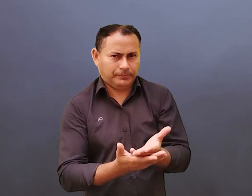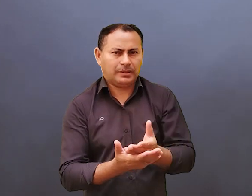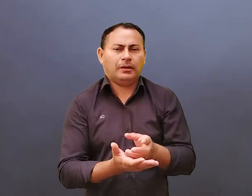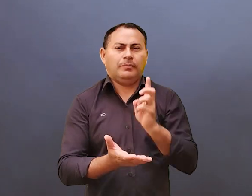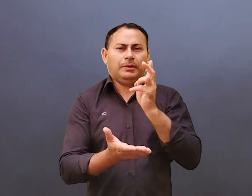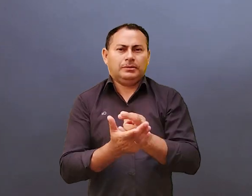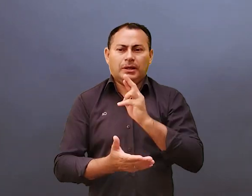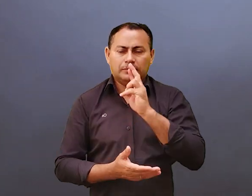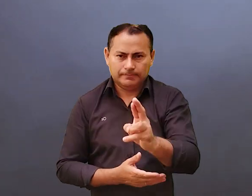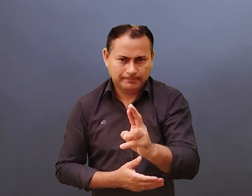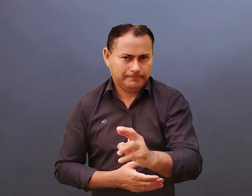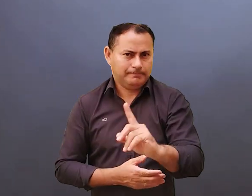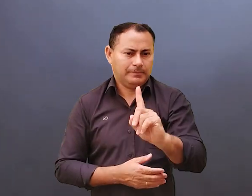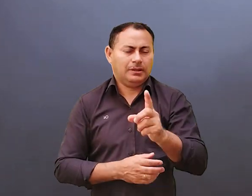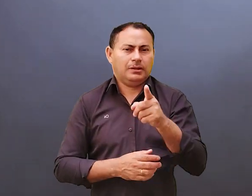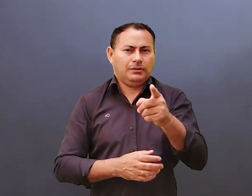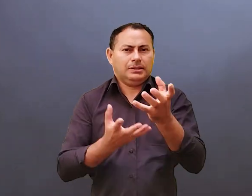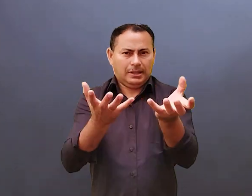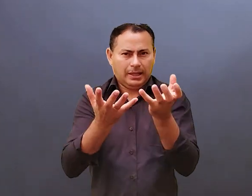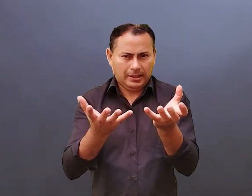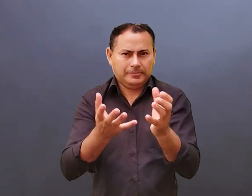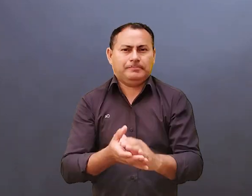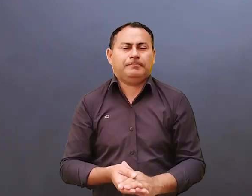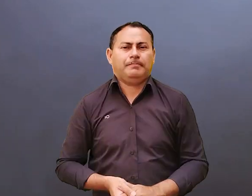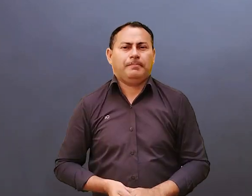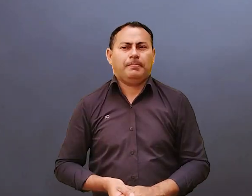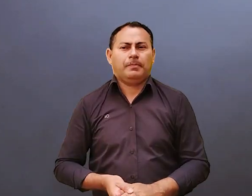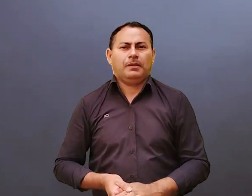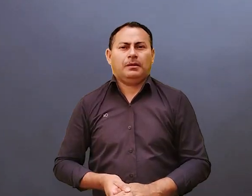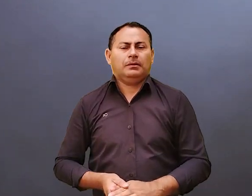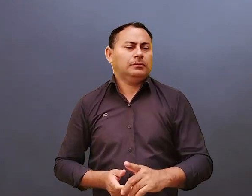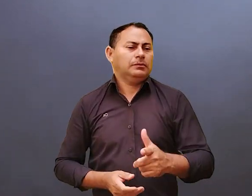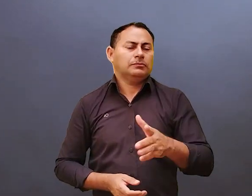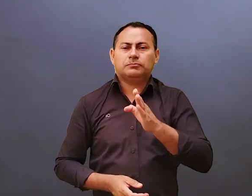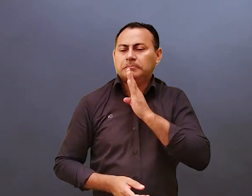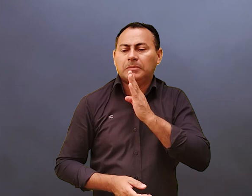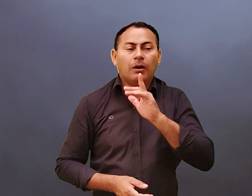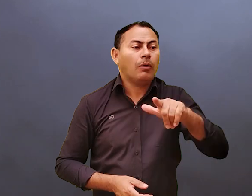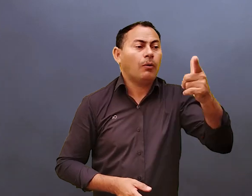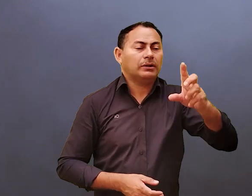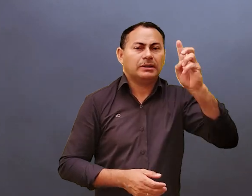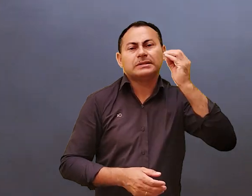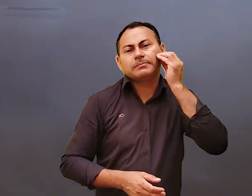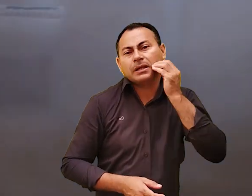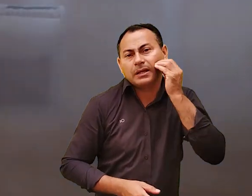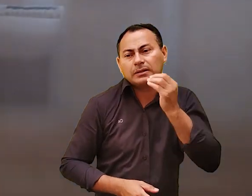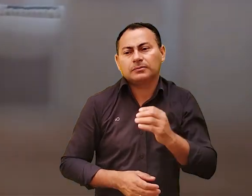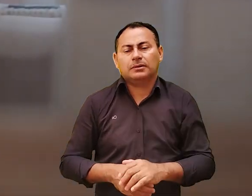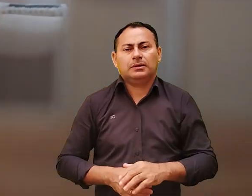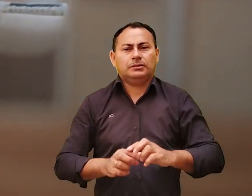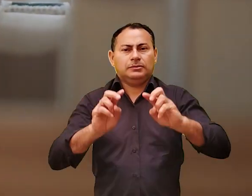que a resposta não seja aquela que você quer. Não temos conhecimento de outras experiências de